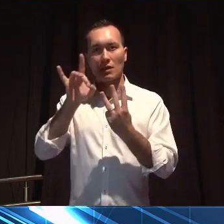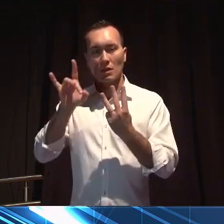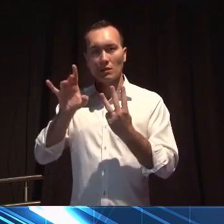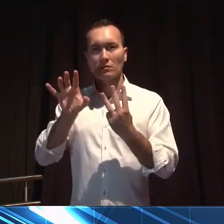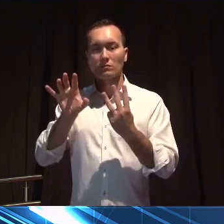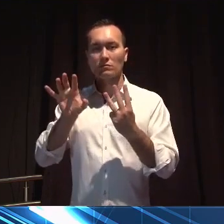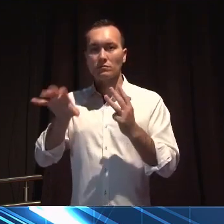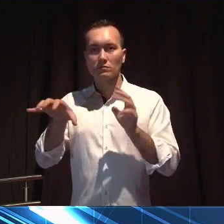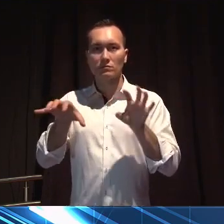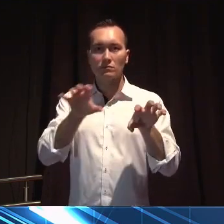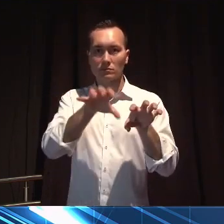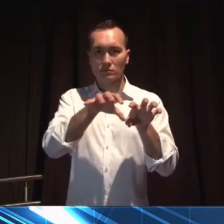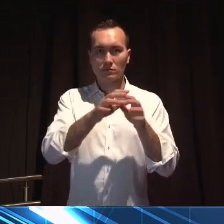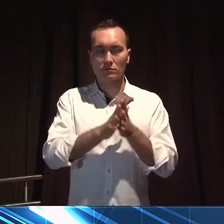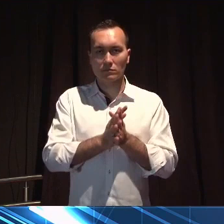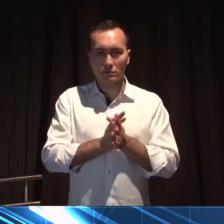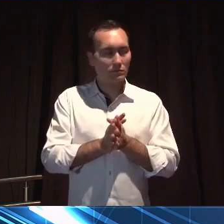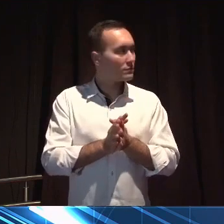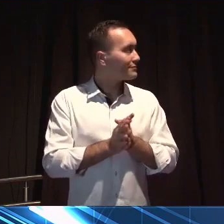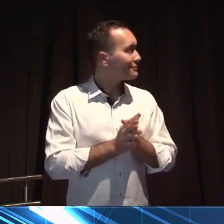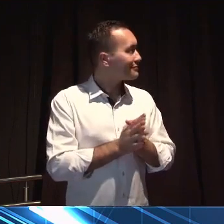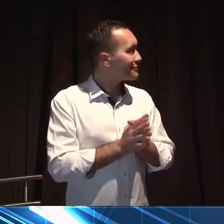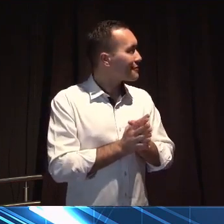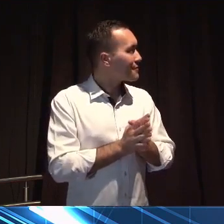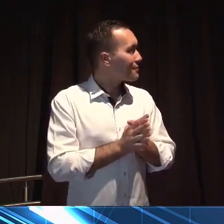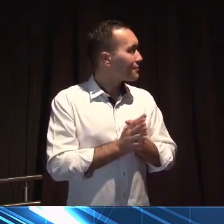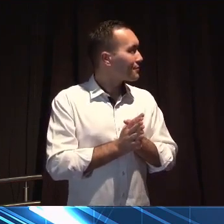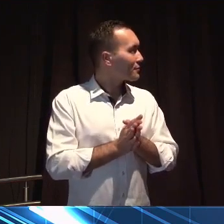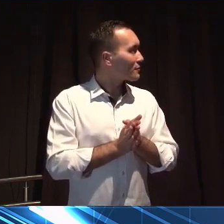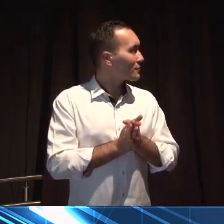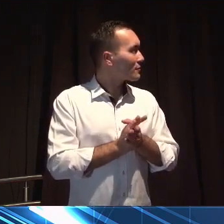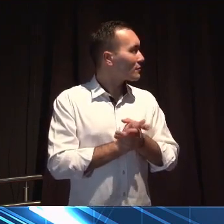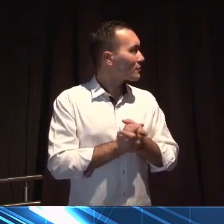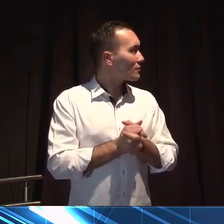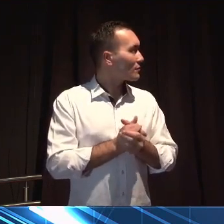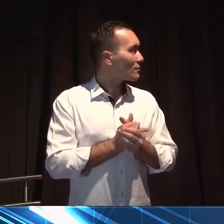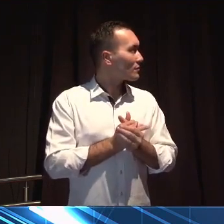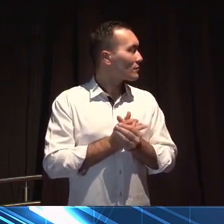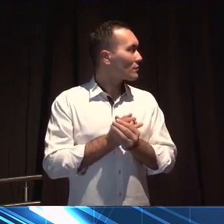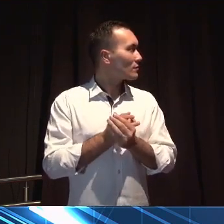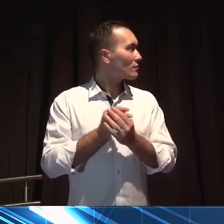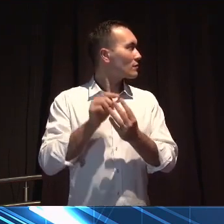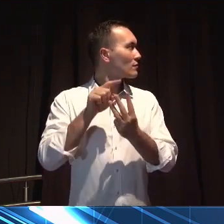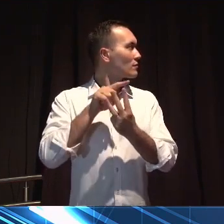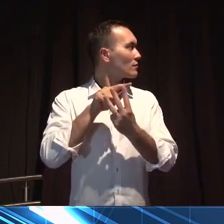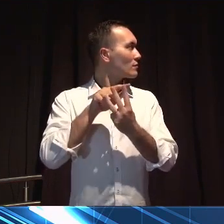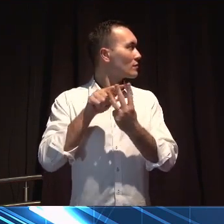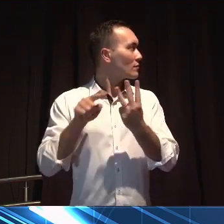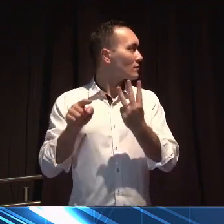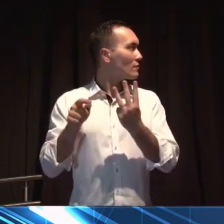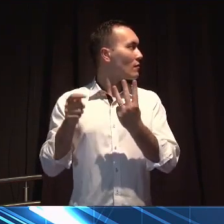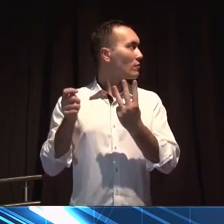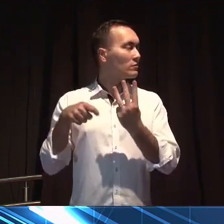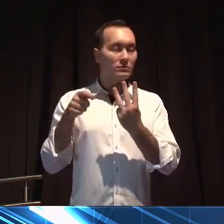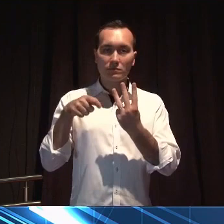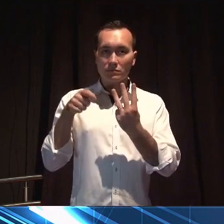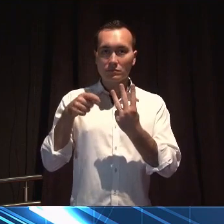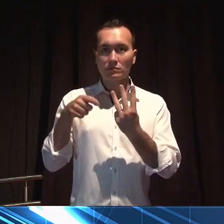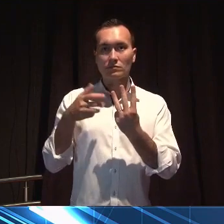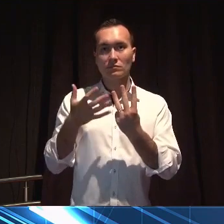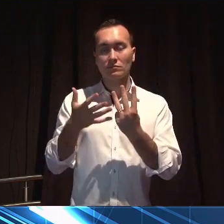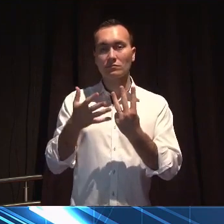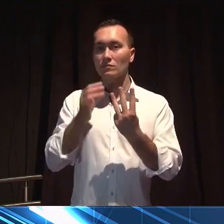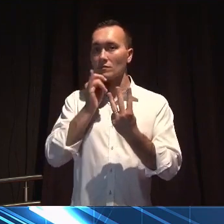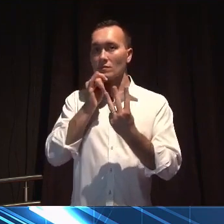apps, no caso, que as pessoas criam, que os developers criam, elas podem ser instaladas em qualquer tenant, no caso, né?